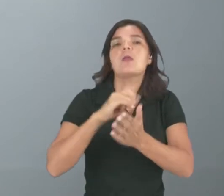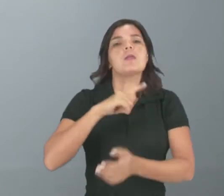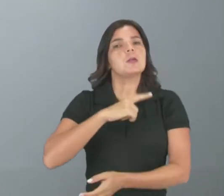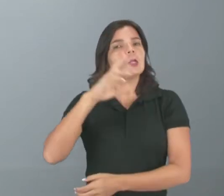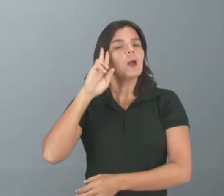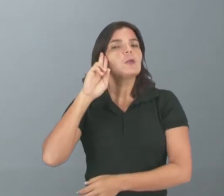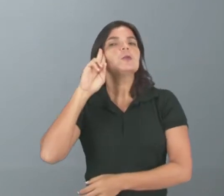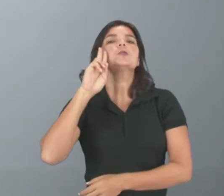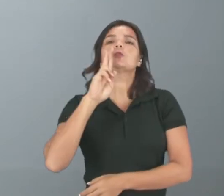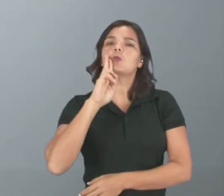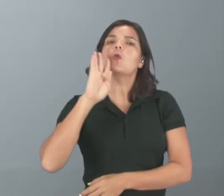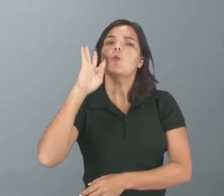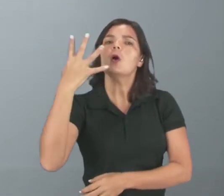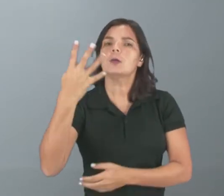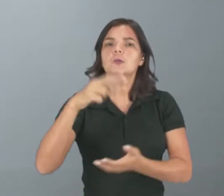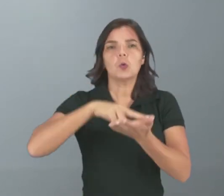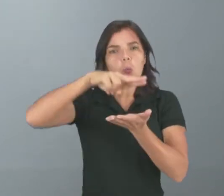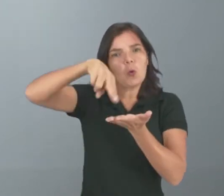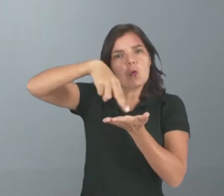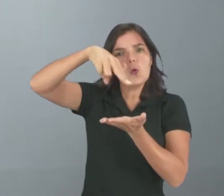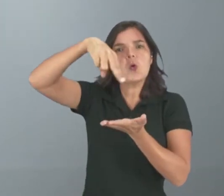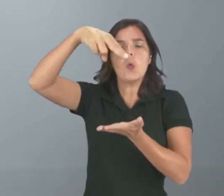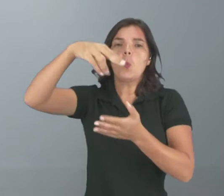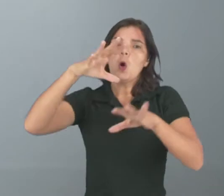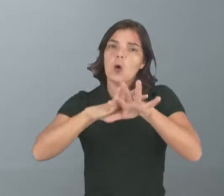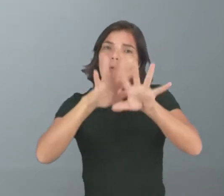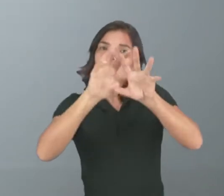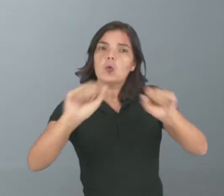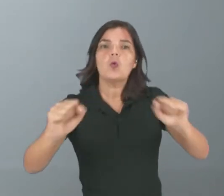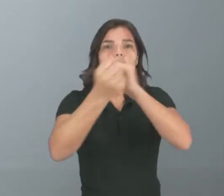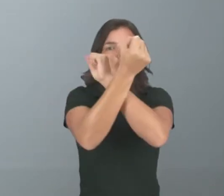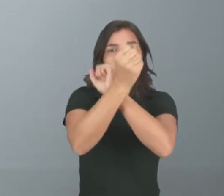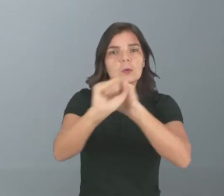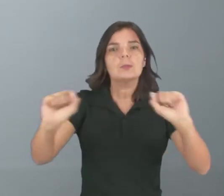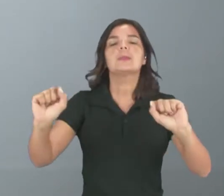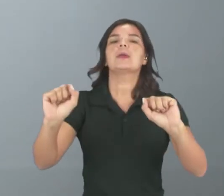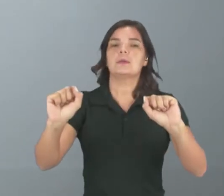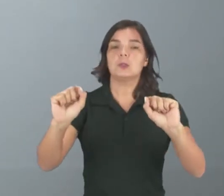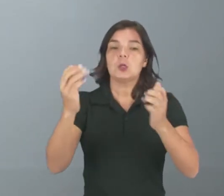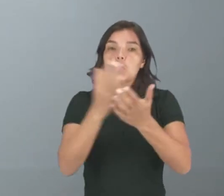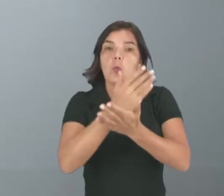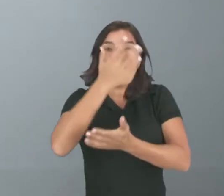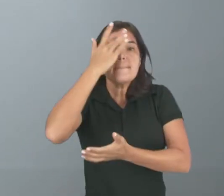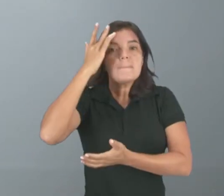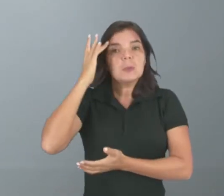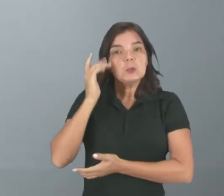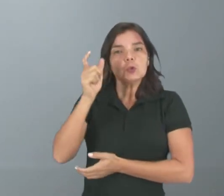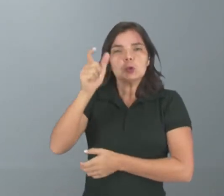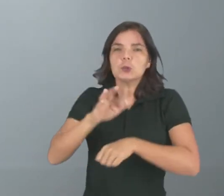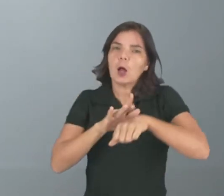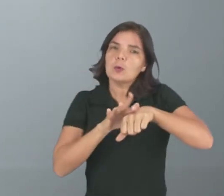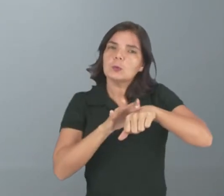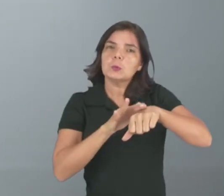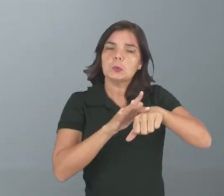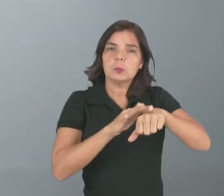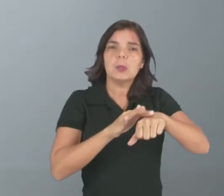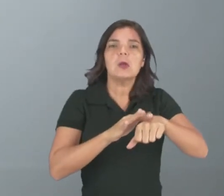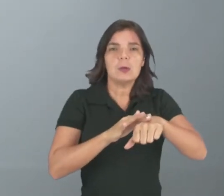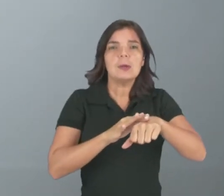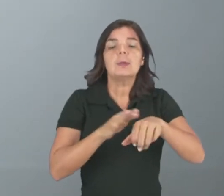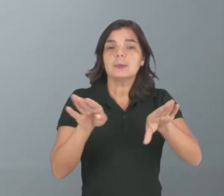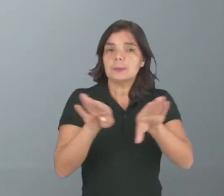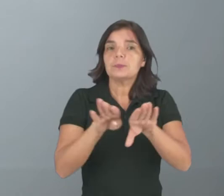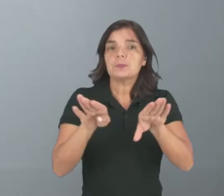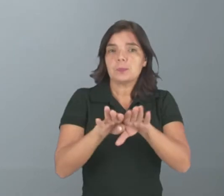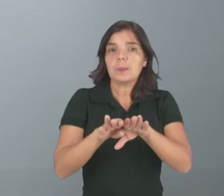resultados favoráveis, como ressurreição, como cura, como libertação, de alguém que estava doente, que estava